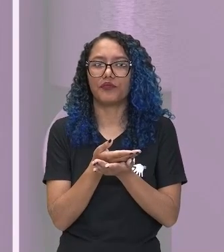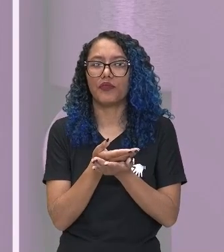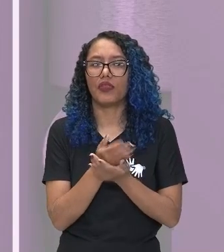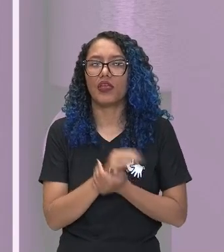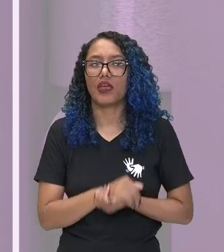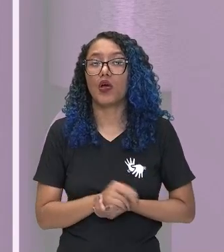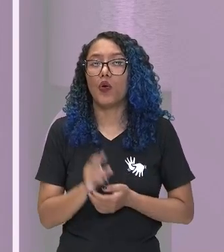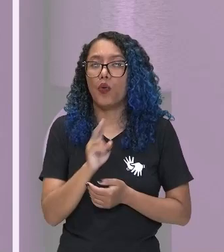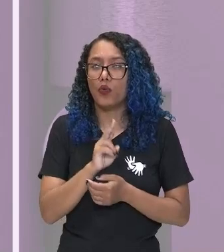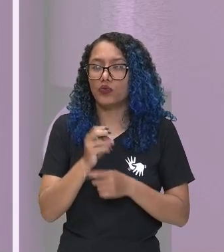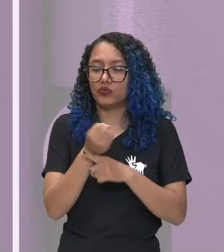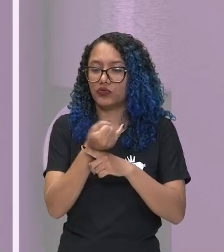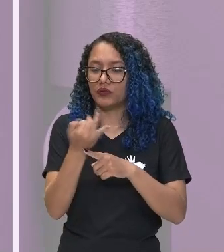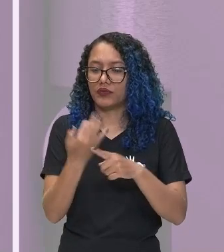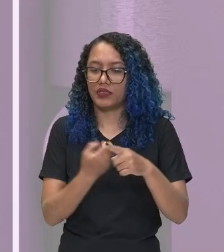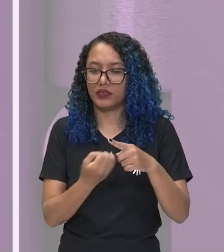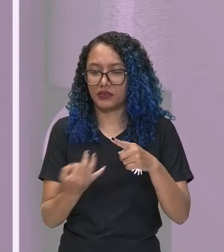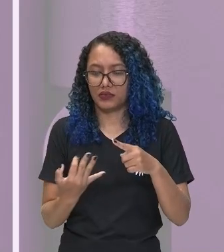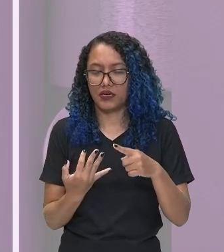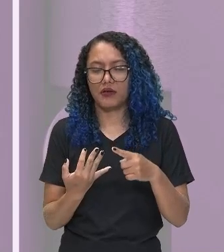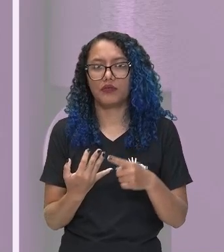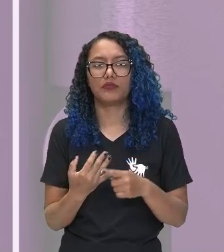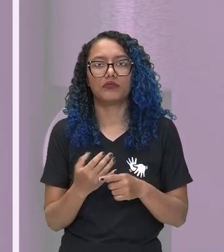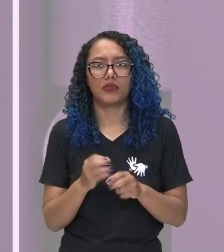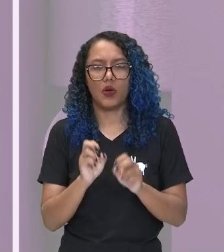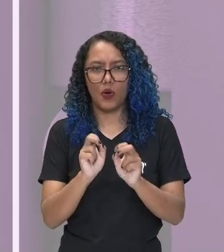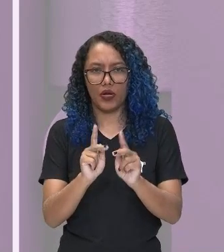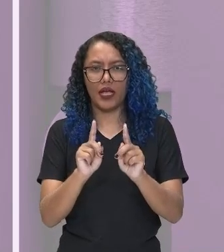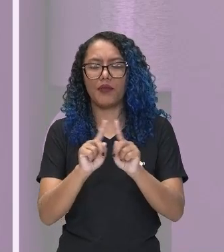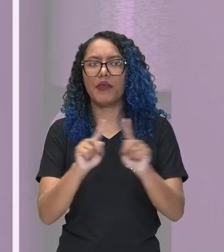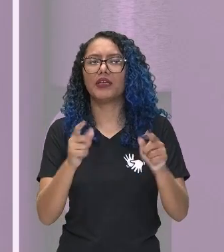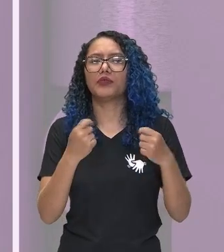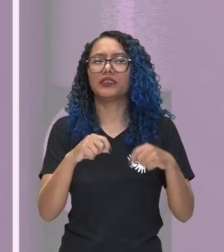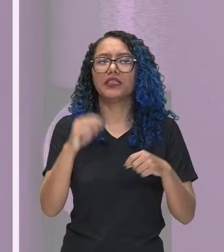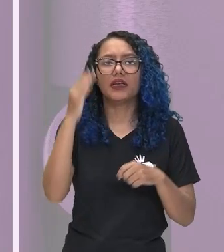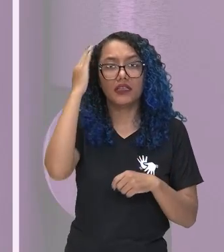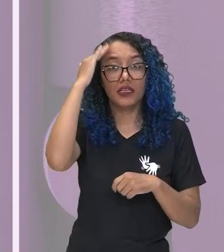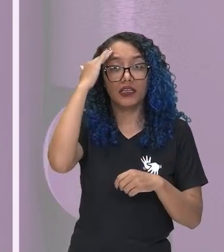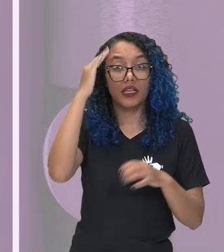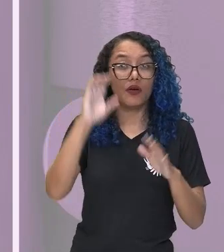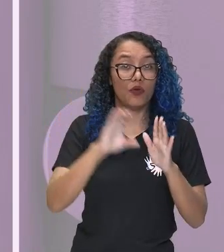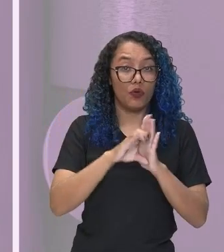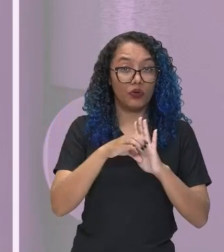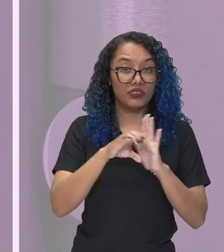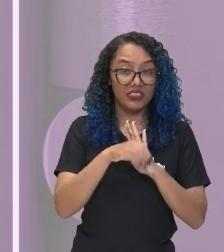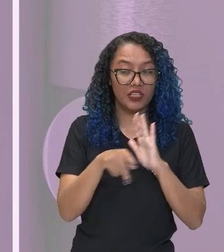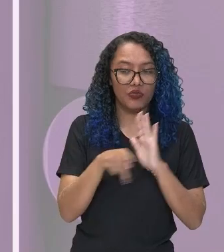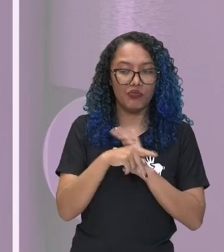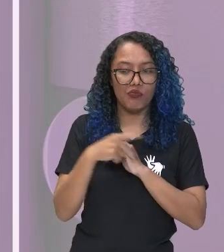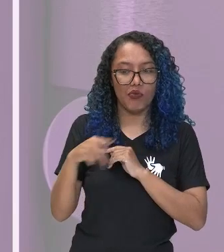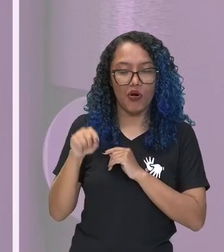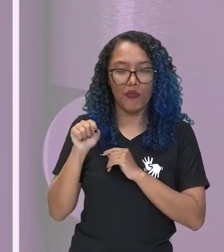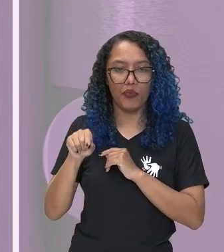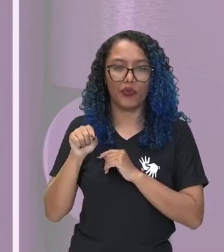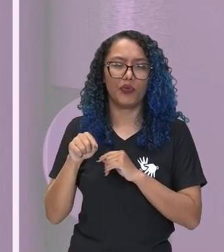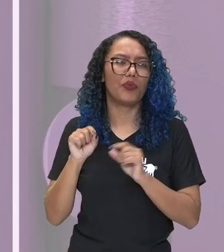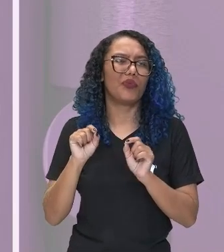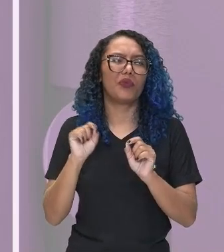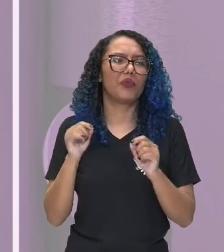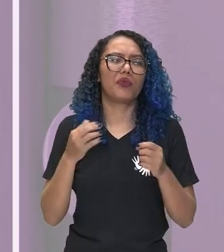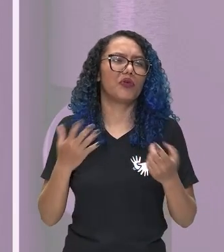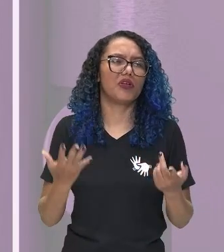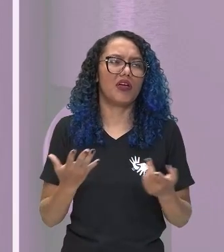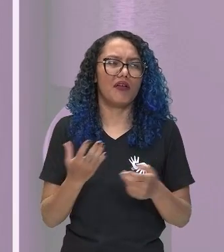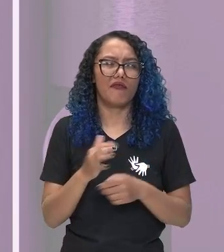frações decimais, nós precisamos entender o que é uma fração decimal. O que é que vem a ser uma fração